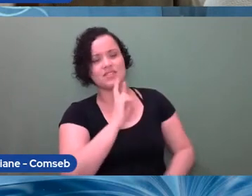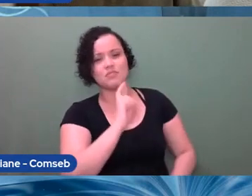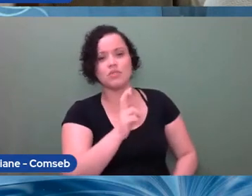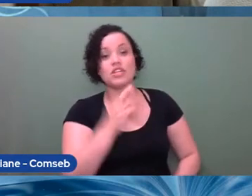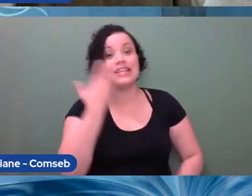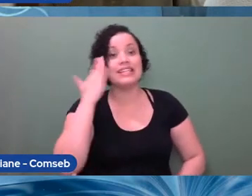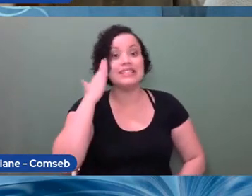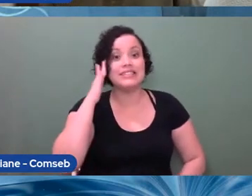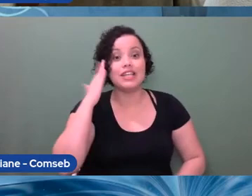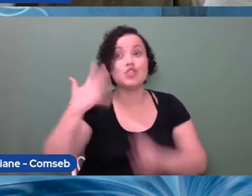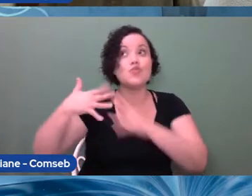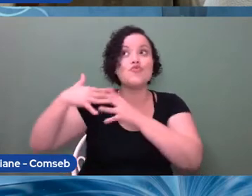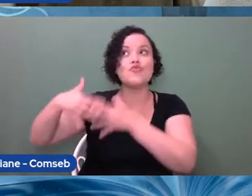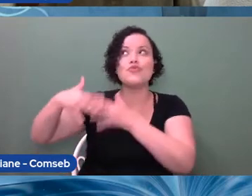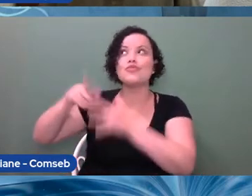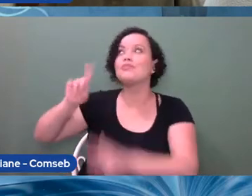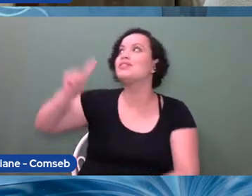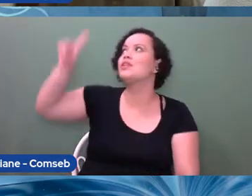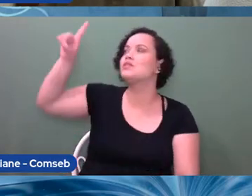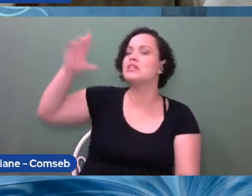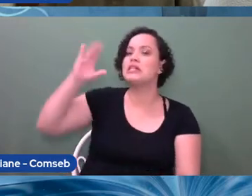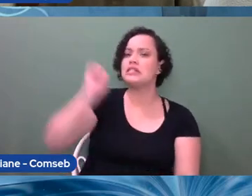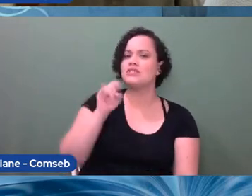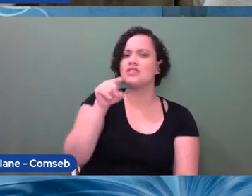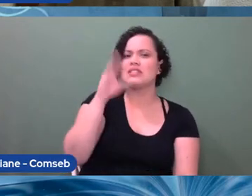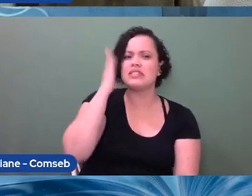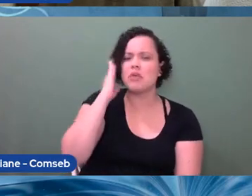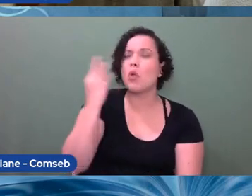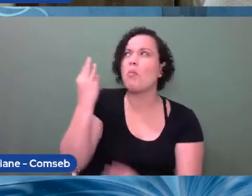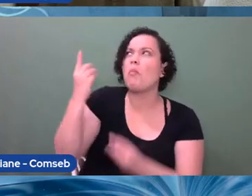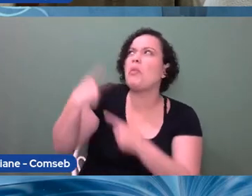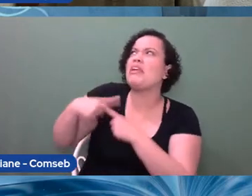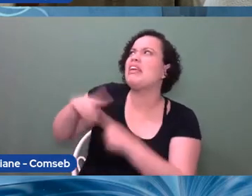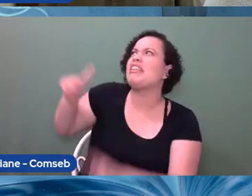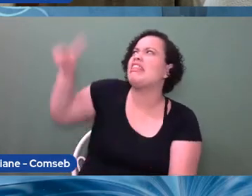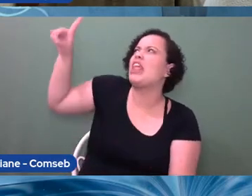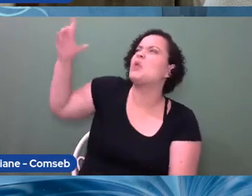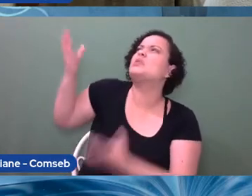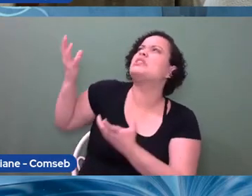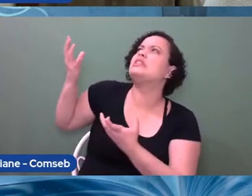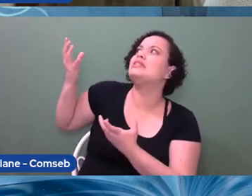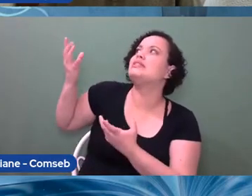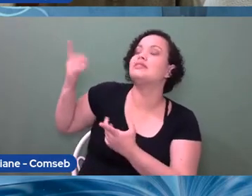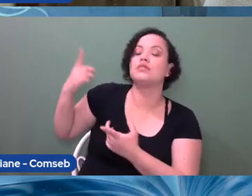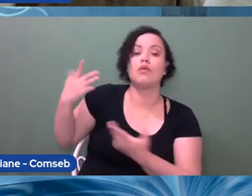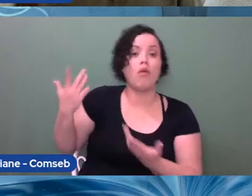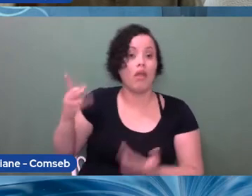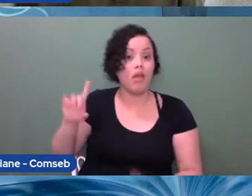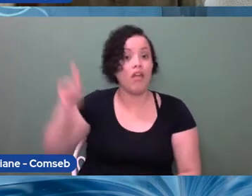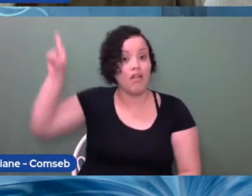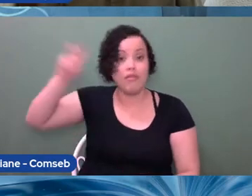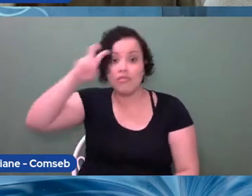que Deus quis assim, ele é inteligência suprema, certamente que é o melhor jeito.